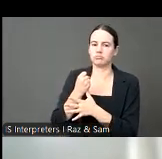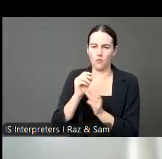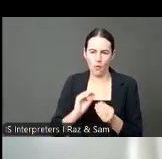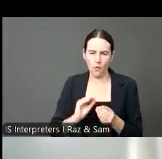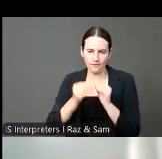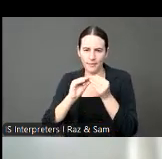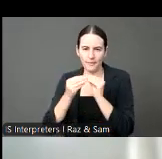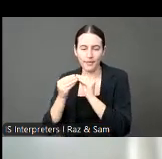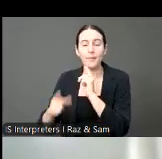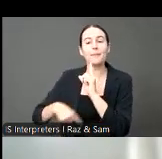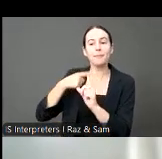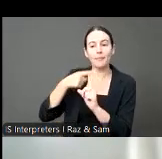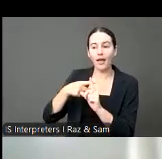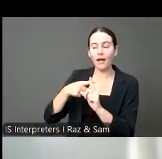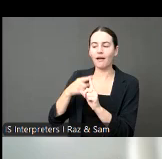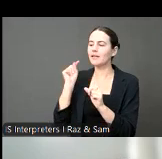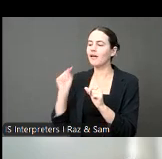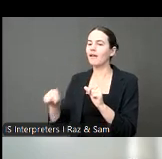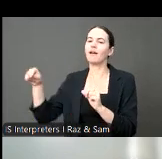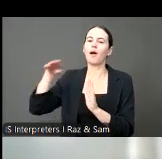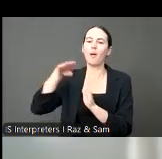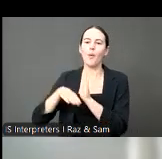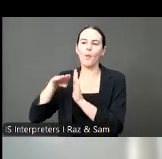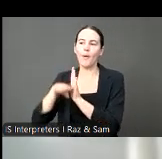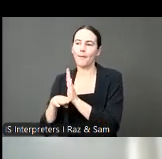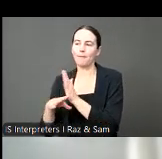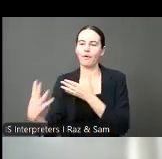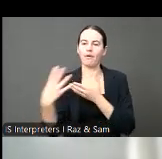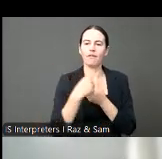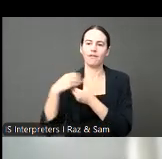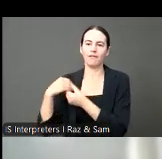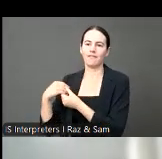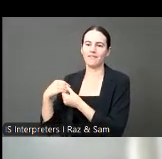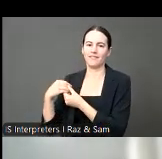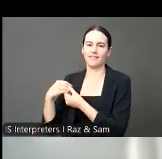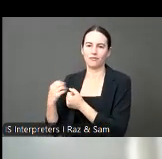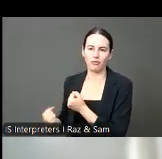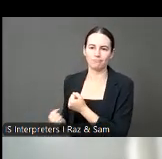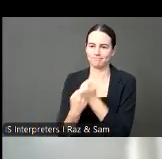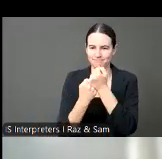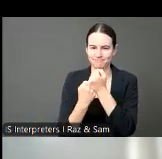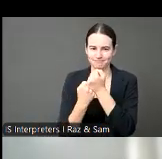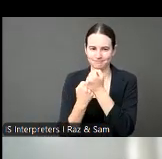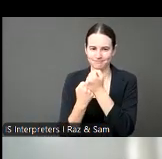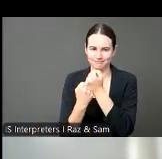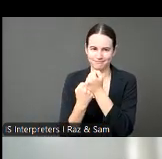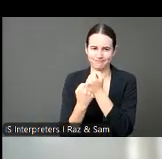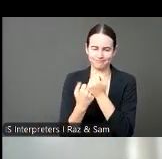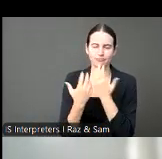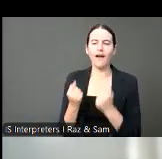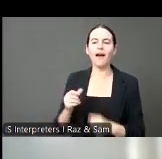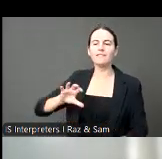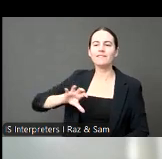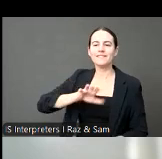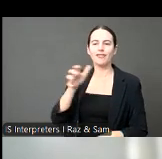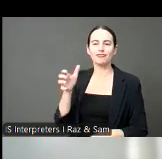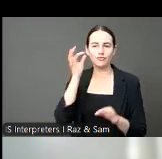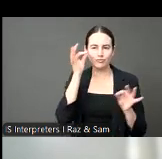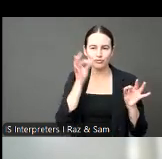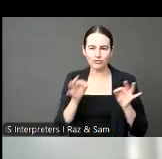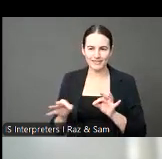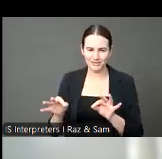acelerada. Eu cito aqui a Estratégia Nacional para o Desenvolvimento do Complexo Econômico e Industrial da Saúde, o SEIS, em que o